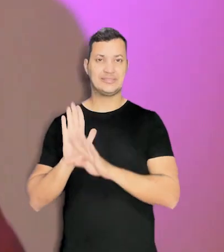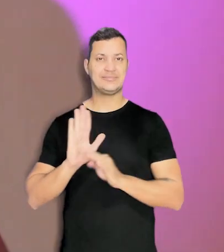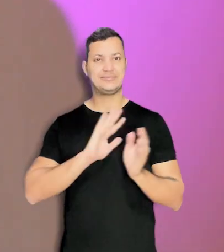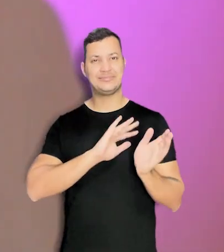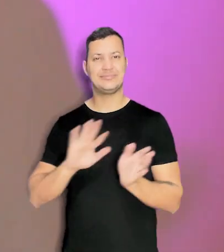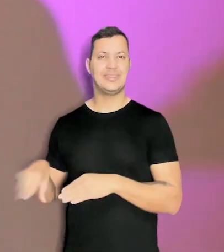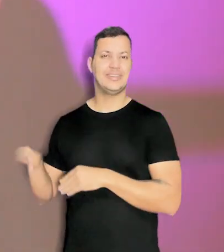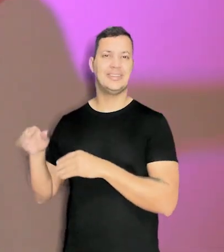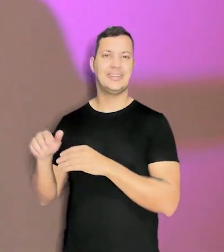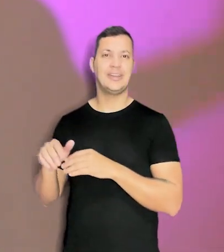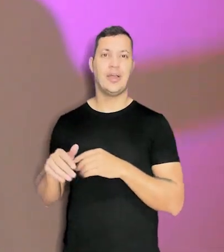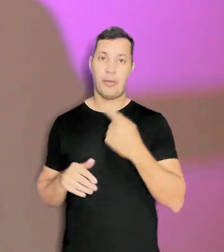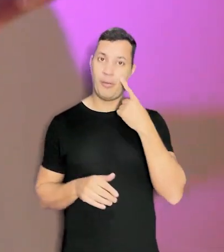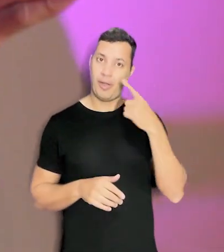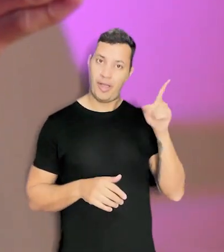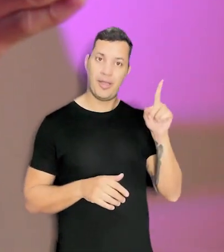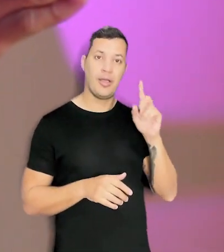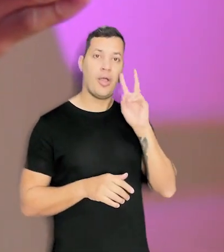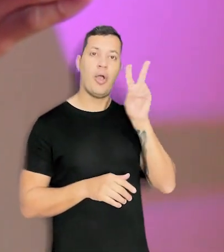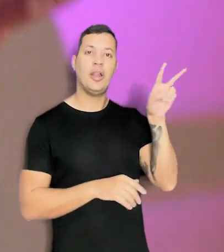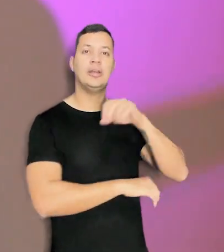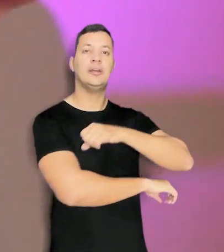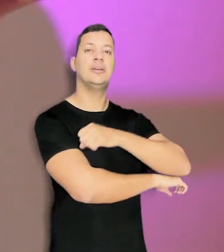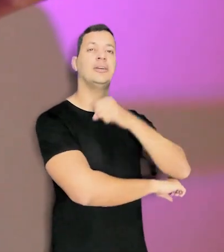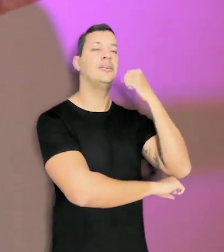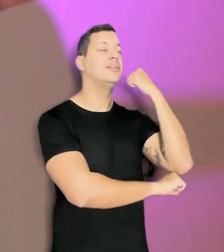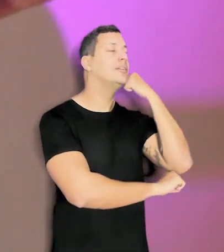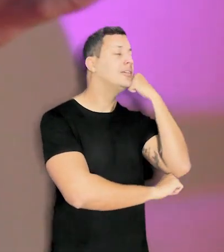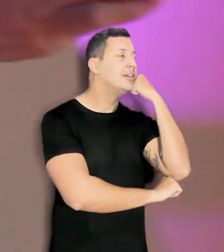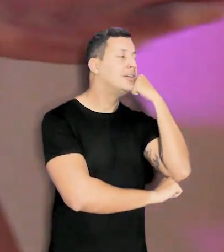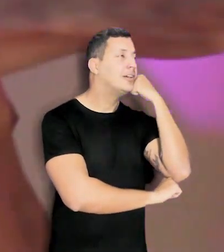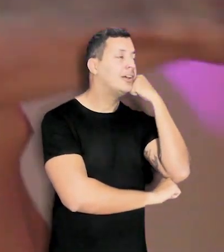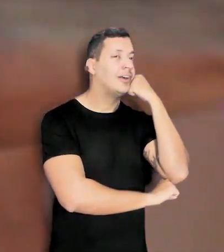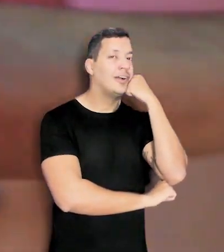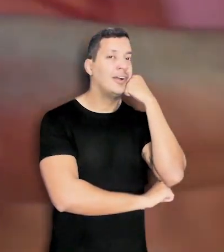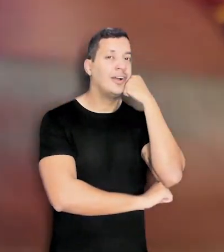o texto. Vamos lá, vamos olhar na janela. Vamos pra lá.